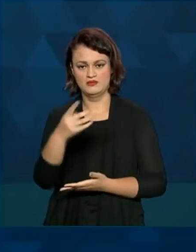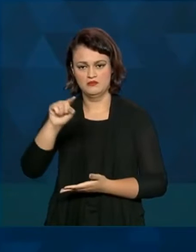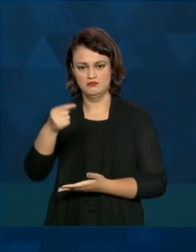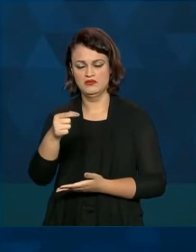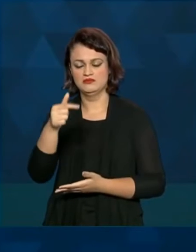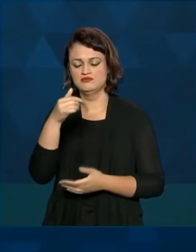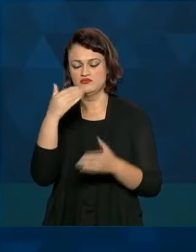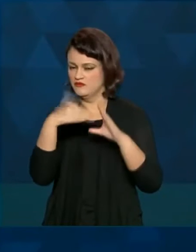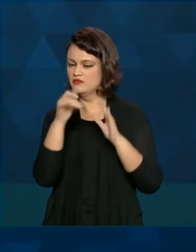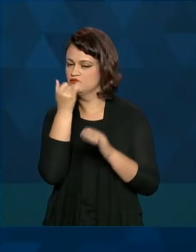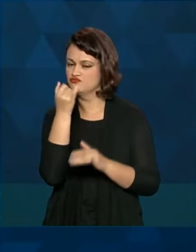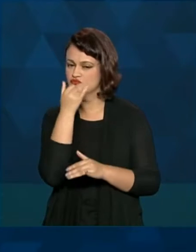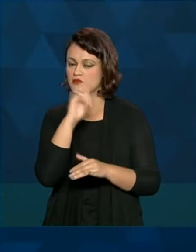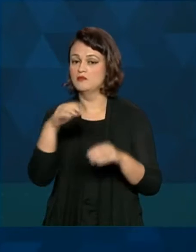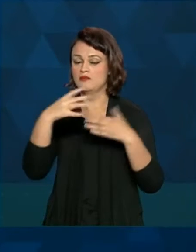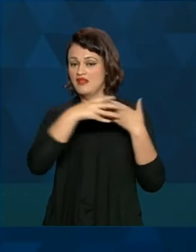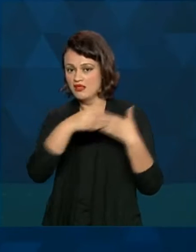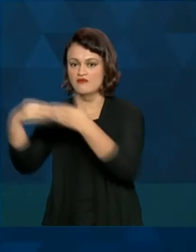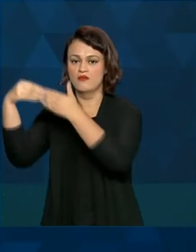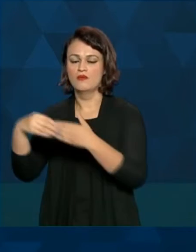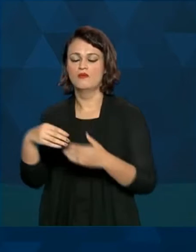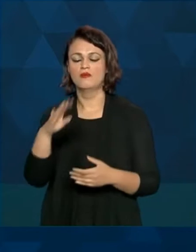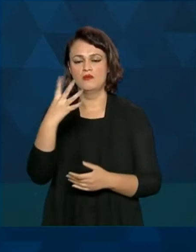4.435 ventiladores pulmonares.